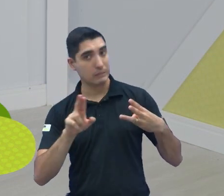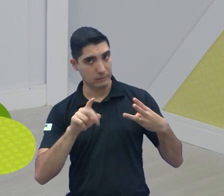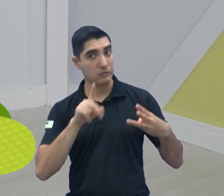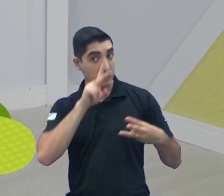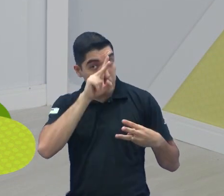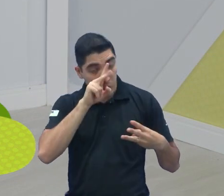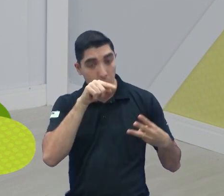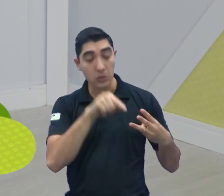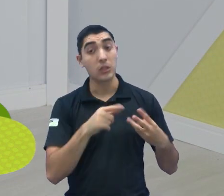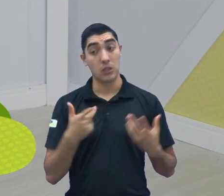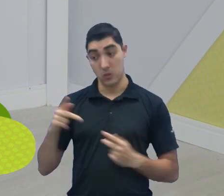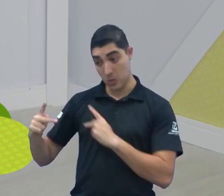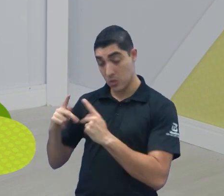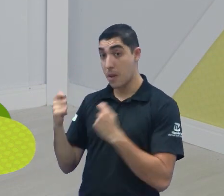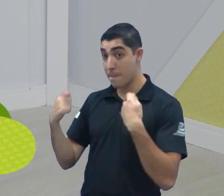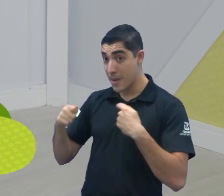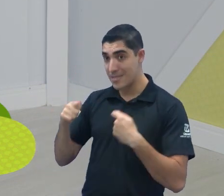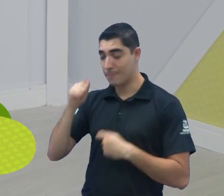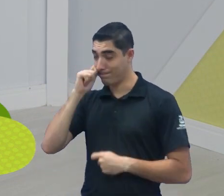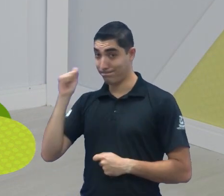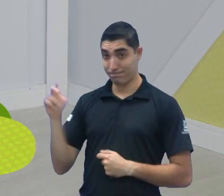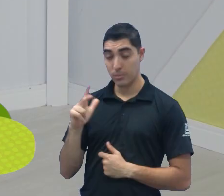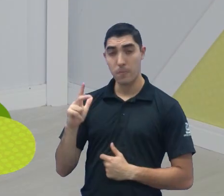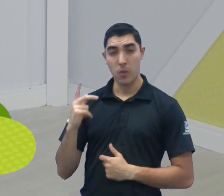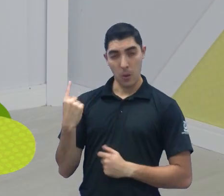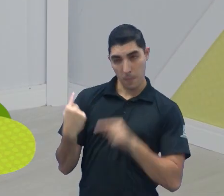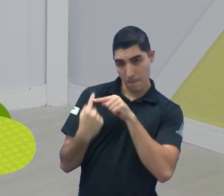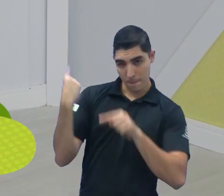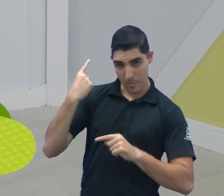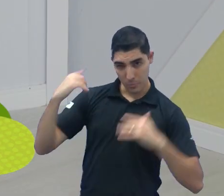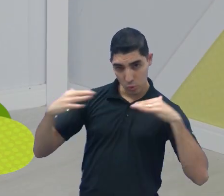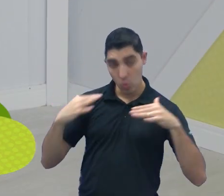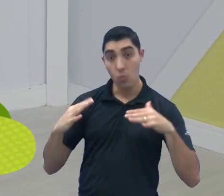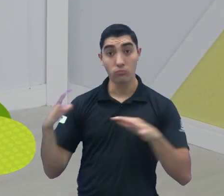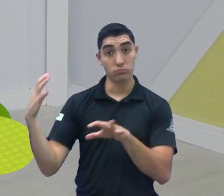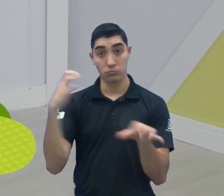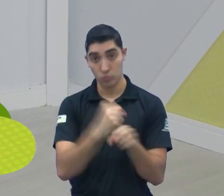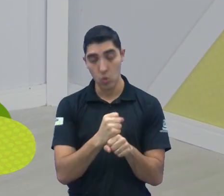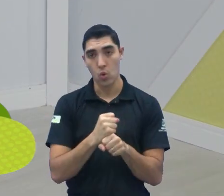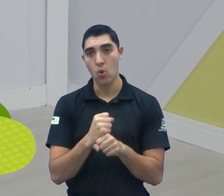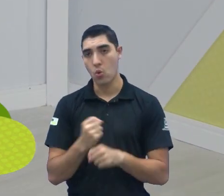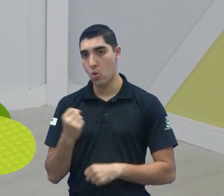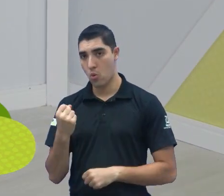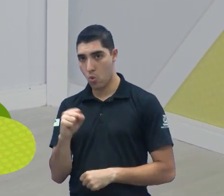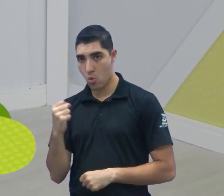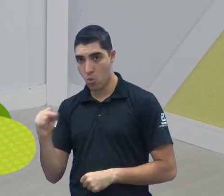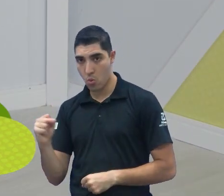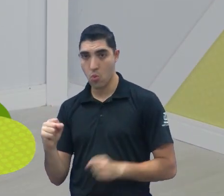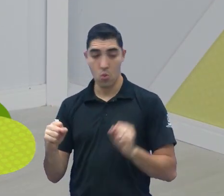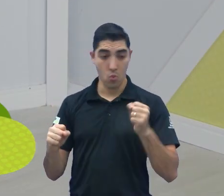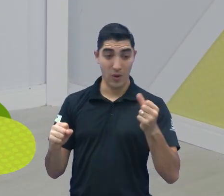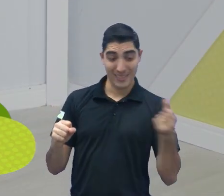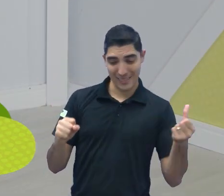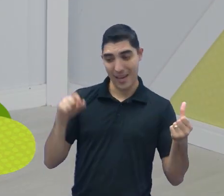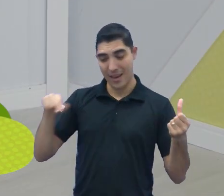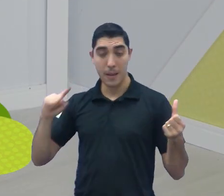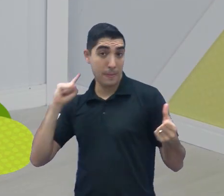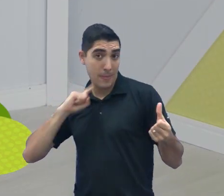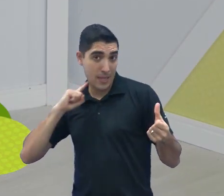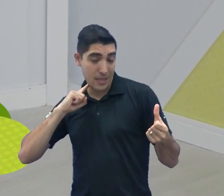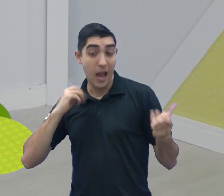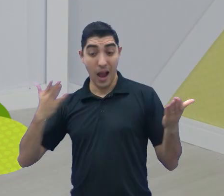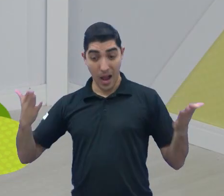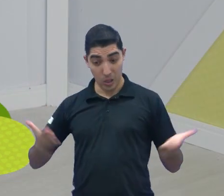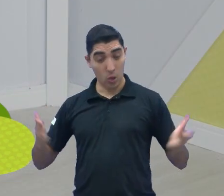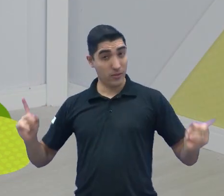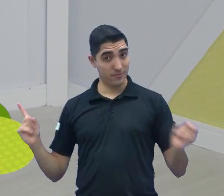do primeiro turno entre as duas equipes foi pau a pau, 88-86 para a equipe do Minas, jogando lá na Arena Minas. Aqui, outra realidade, times